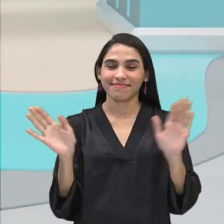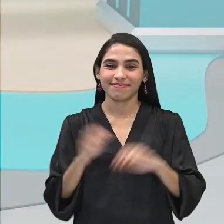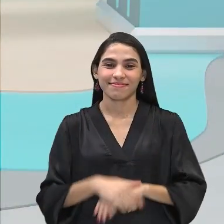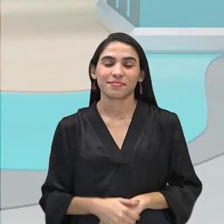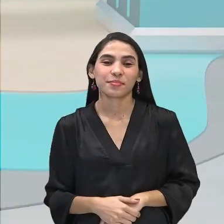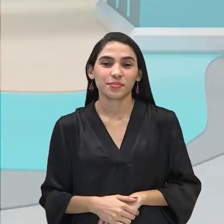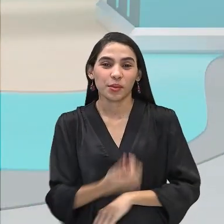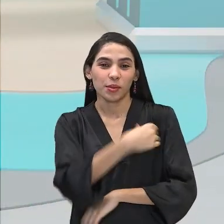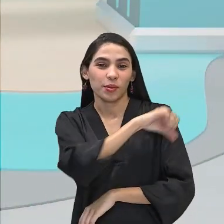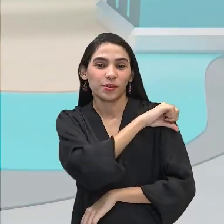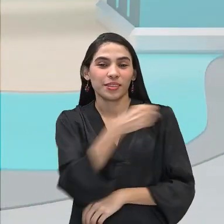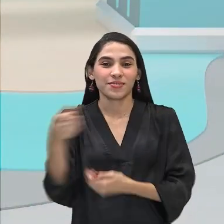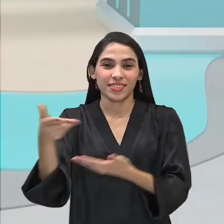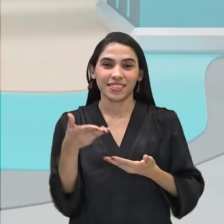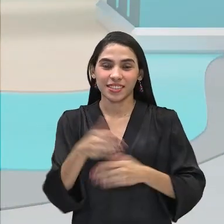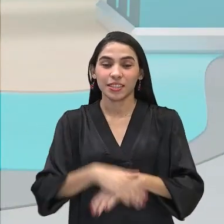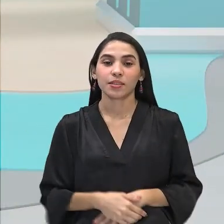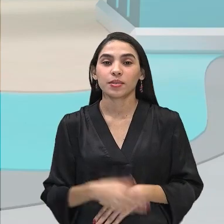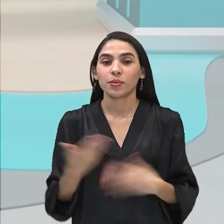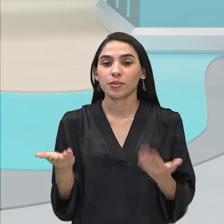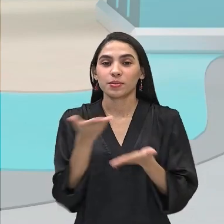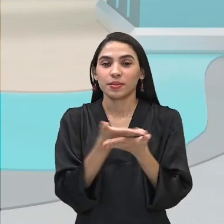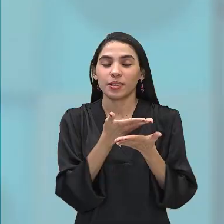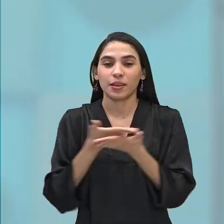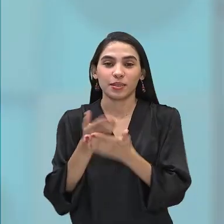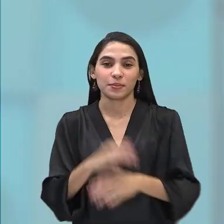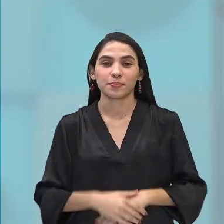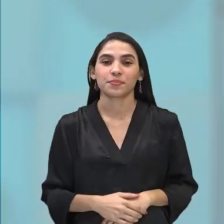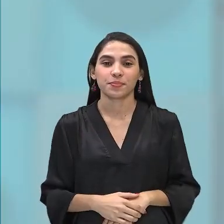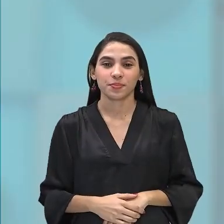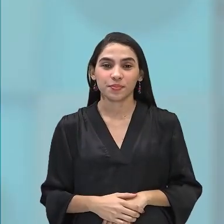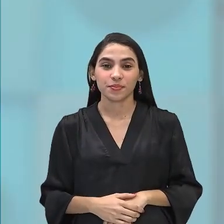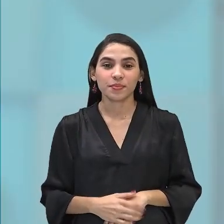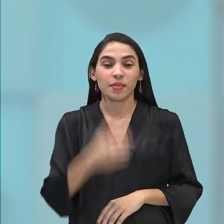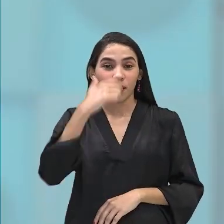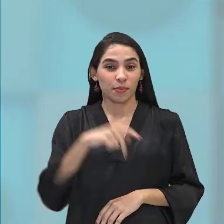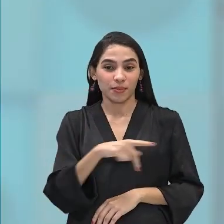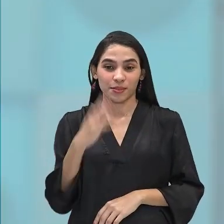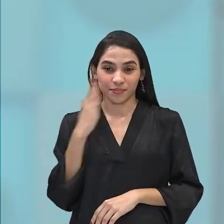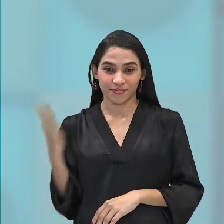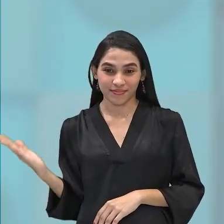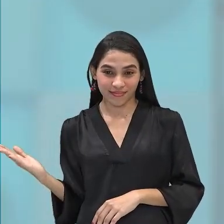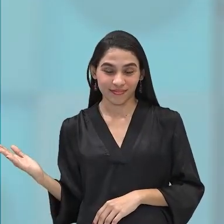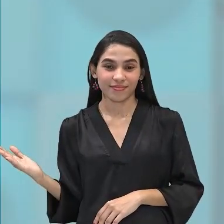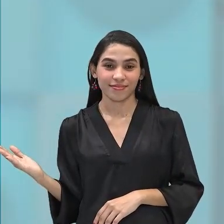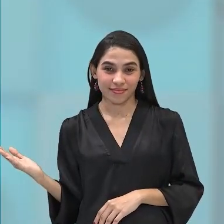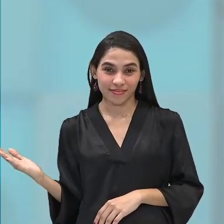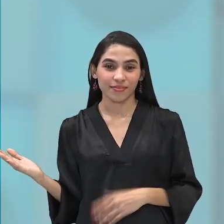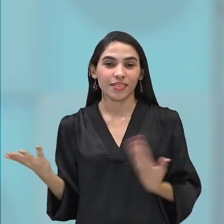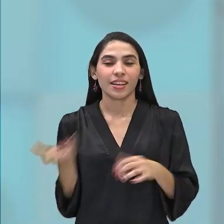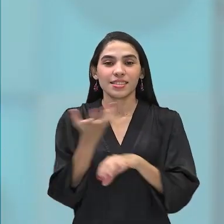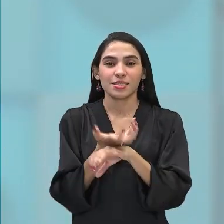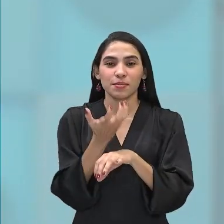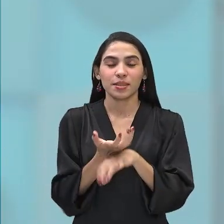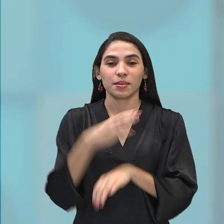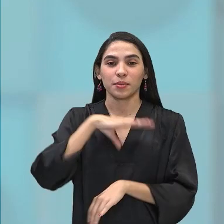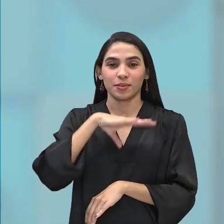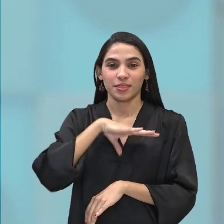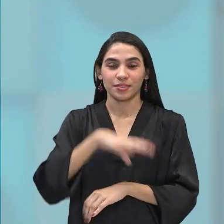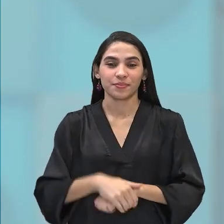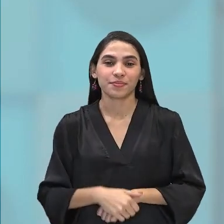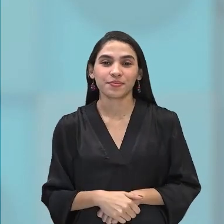pessoal do nono ano, bem-vindos a mais uma aula! Eu sou a professora Joyce Martins, do componente curricular de